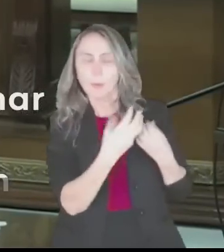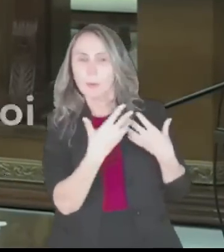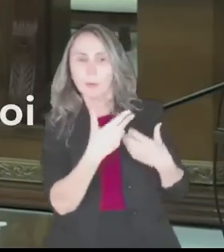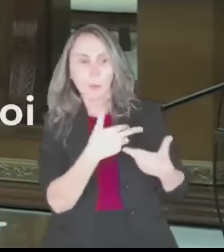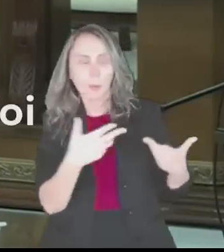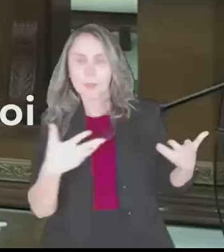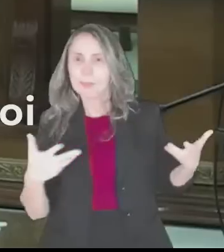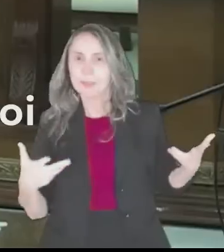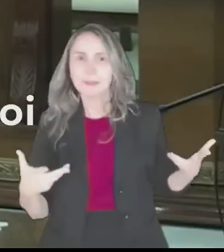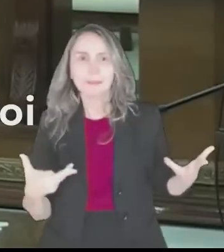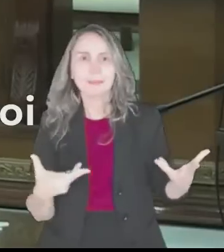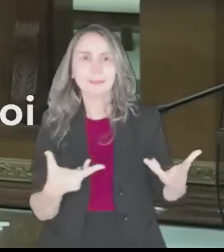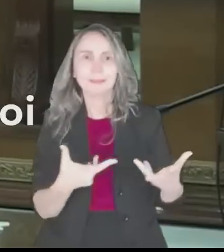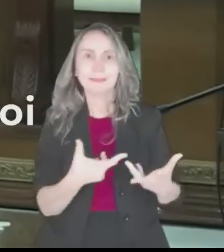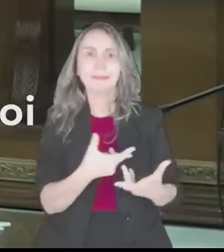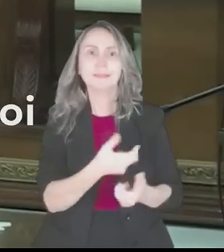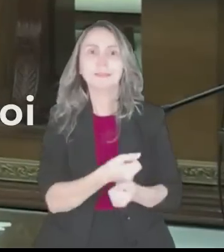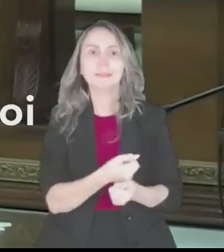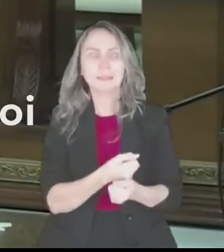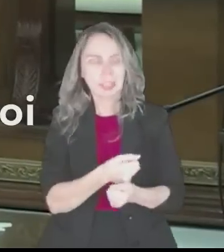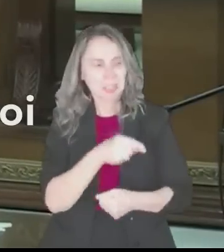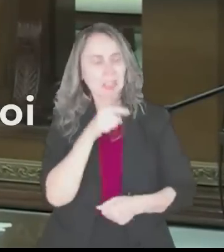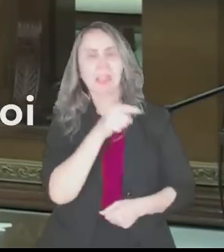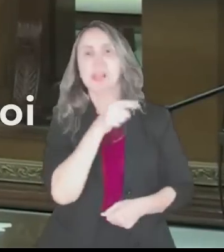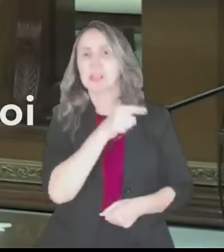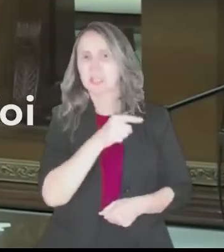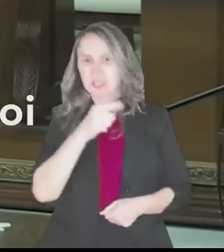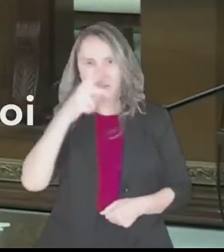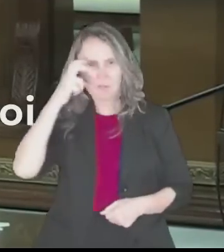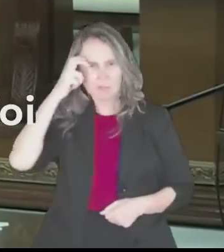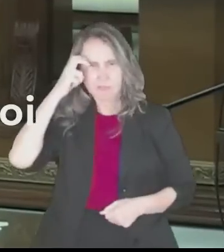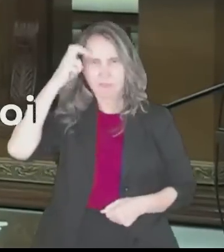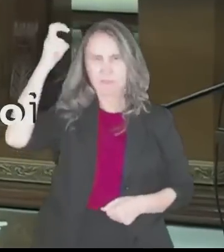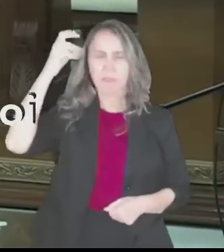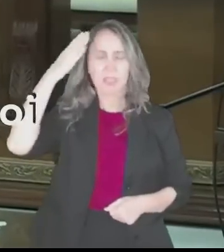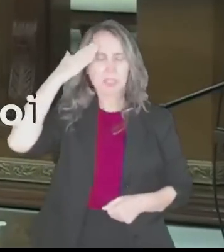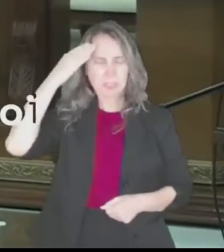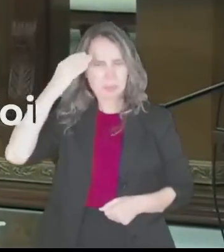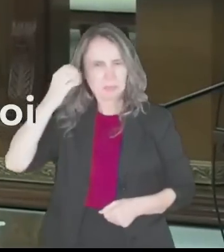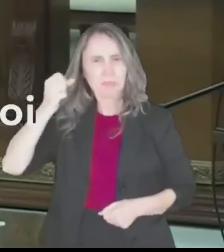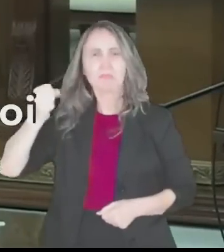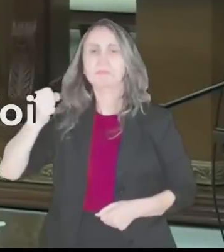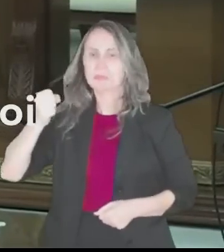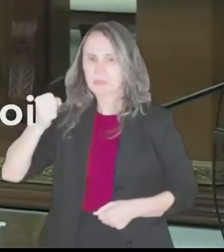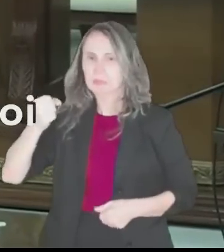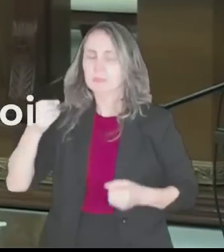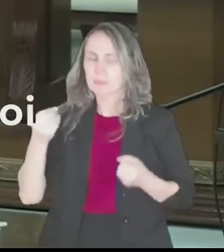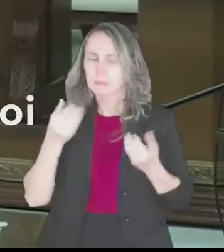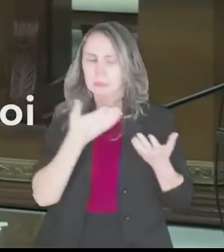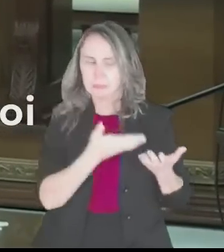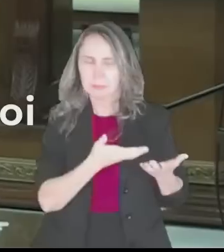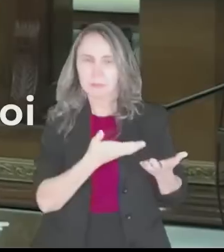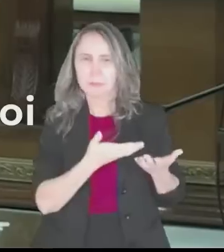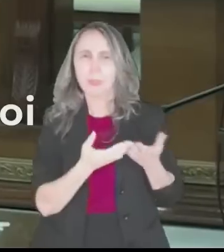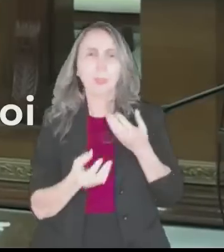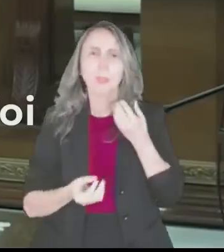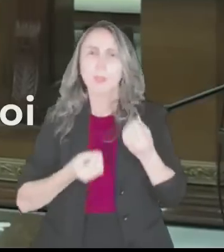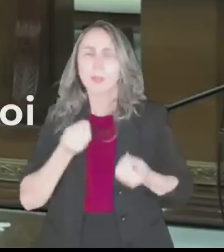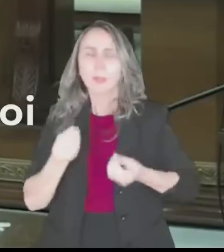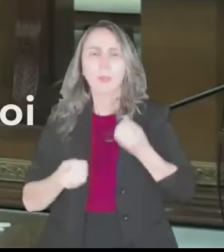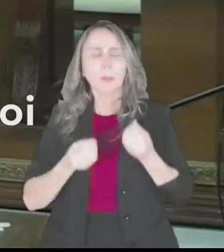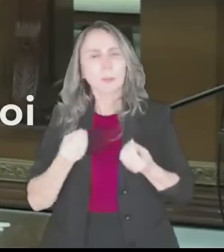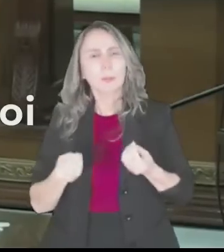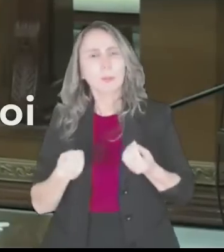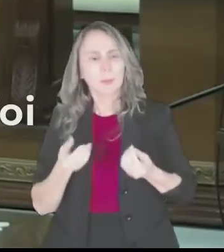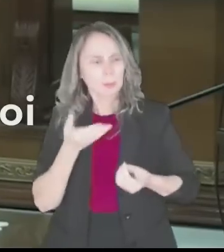coisas? E que sabedoria é esta que lhe foi dada? E como se fazem